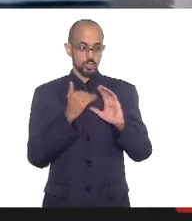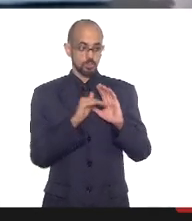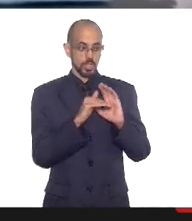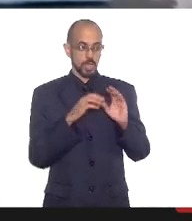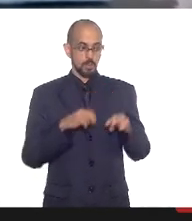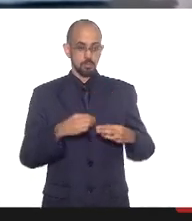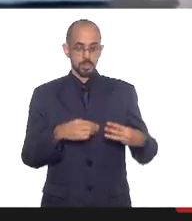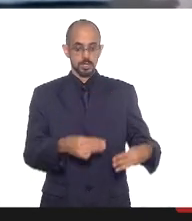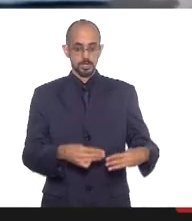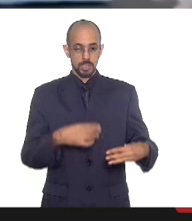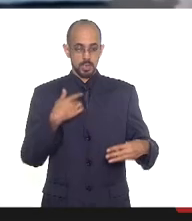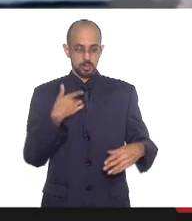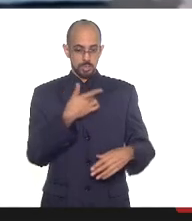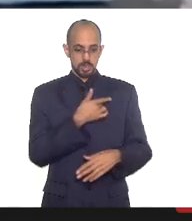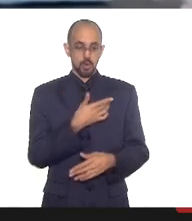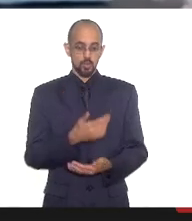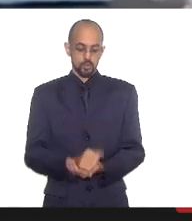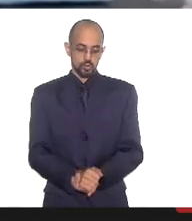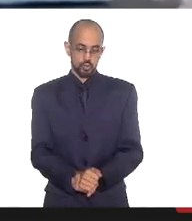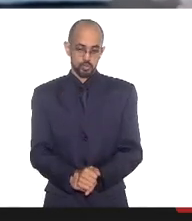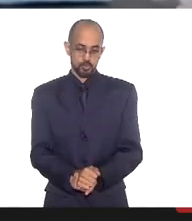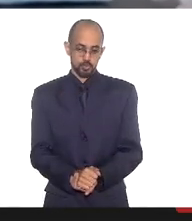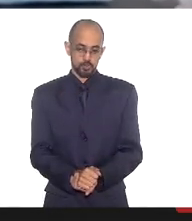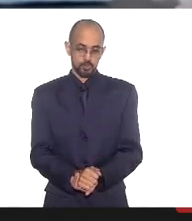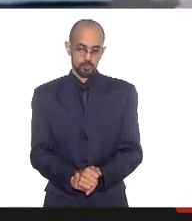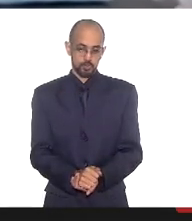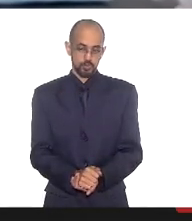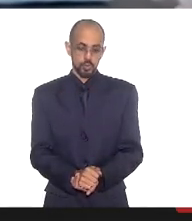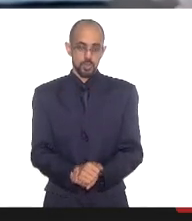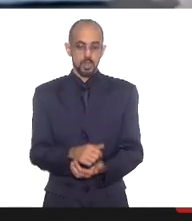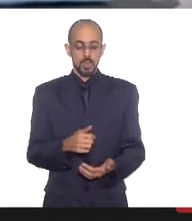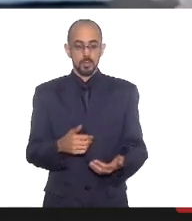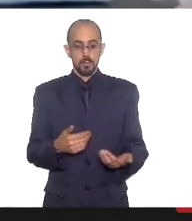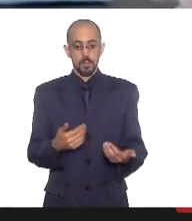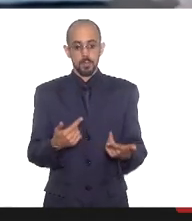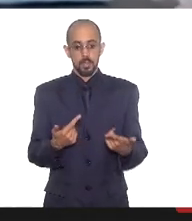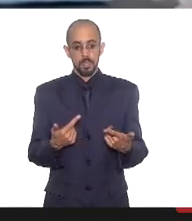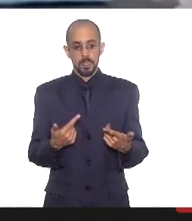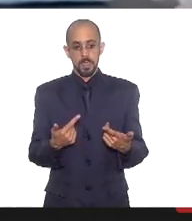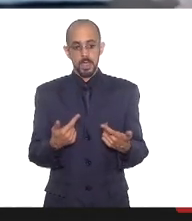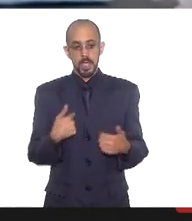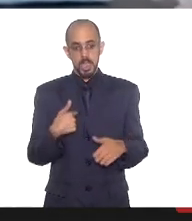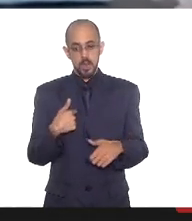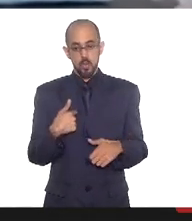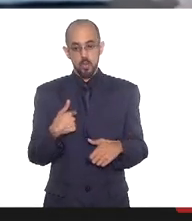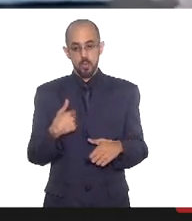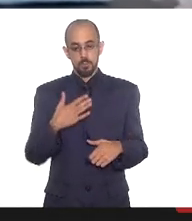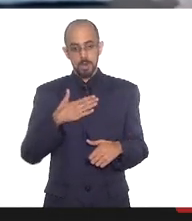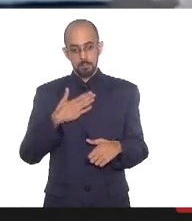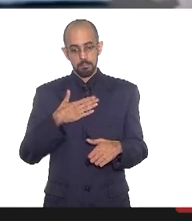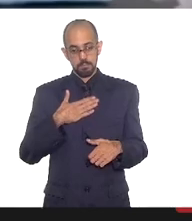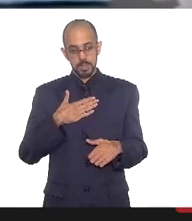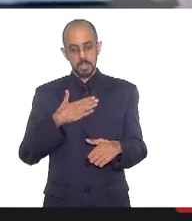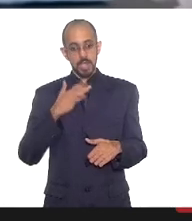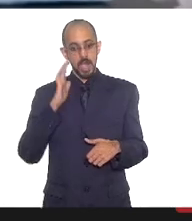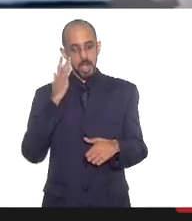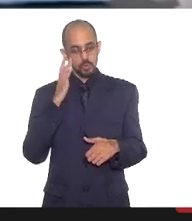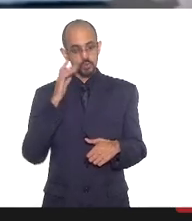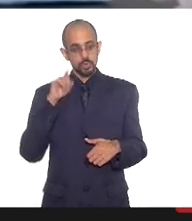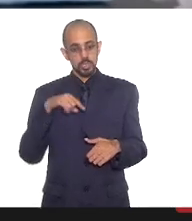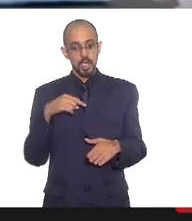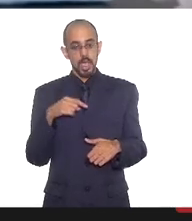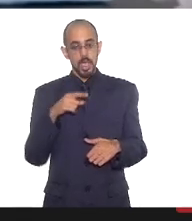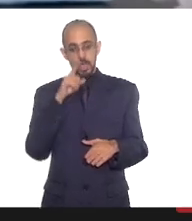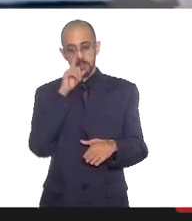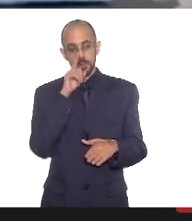que faz eles são Zinho do Ministério da Saúde para ele chama me ligar mais alguma forma eu considero um grupo muito planetário